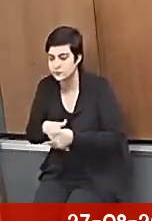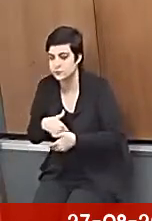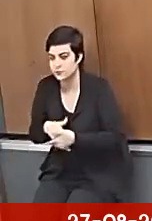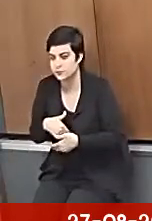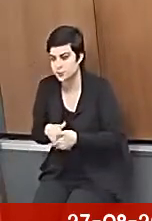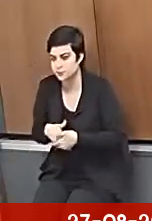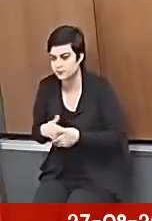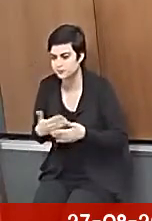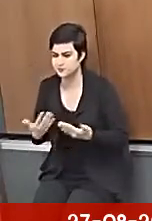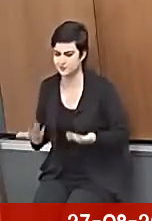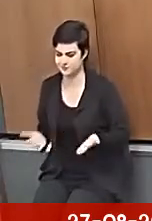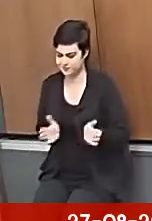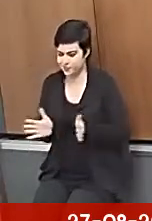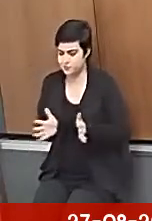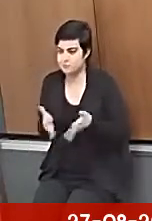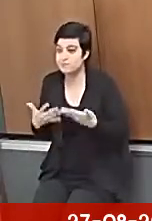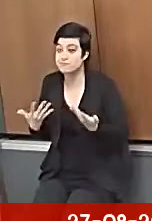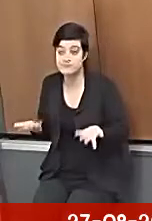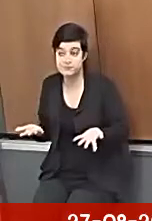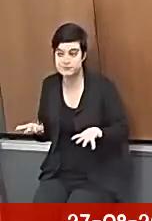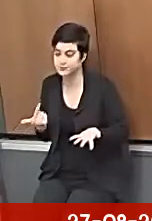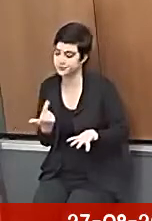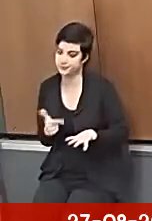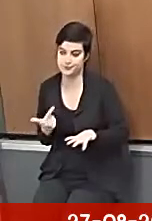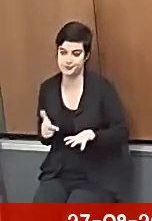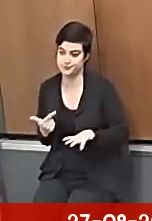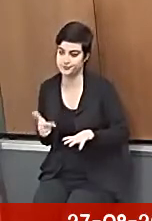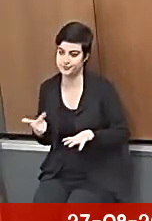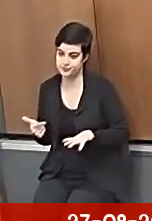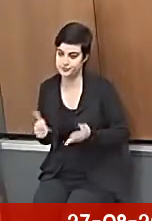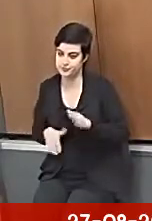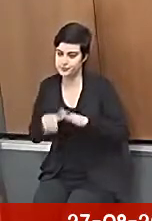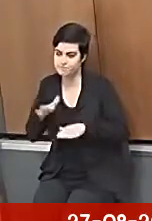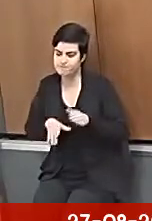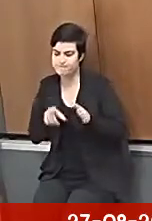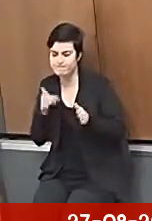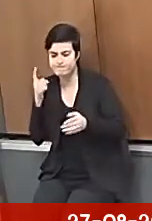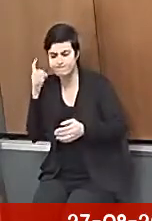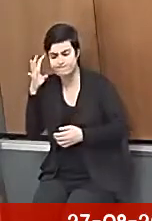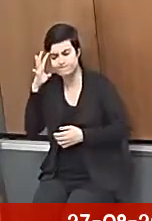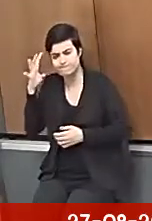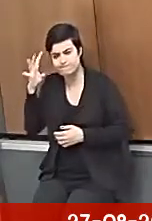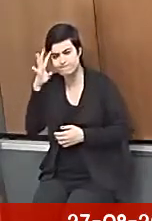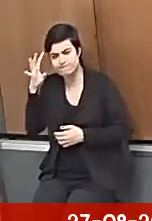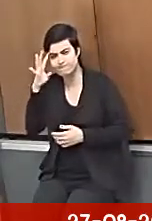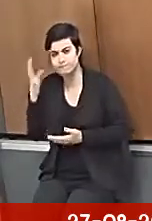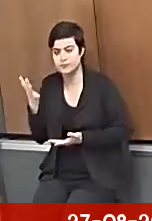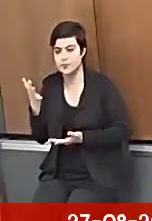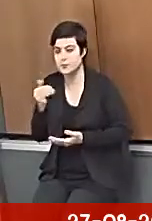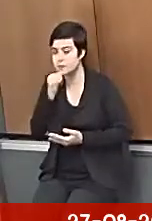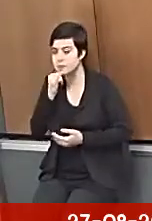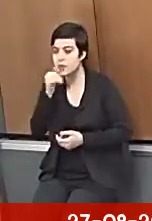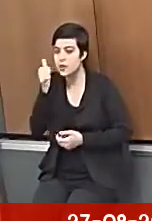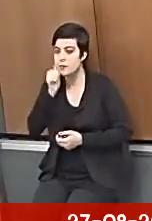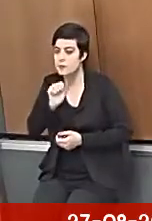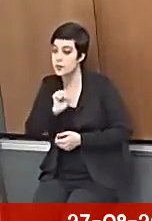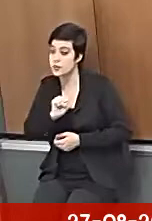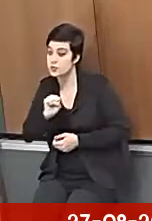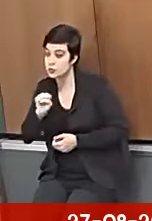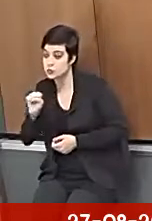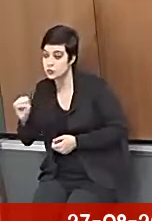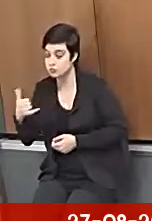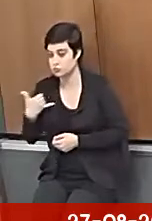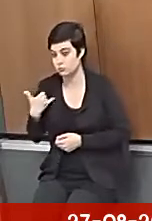então assim qual a sensibilidade é essa sáb às vezes eu me pergunto qual minha sogra fez 100 anos agora foi